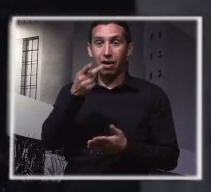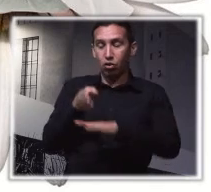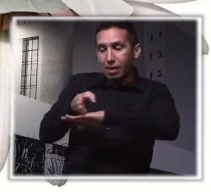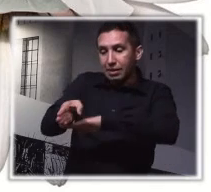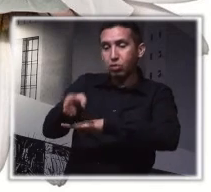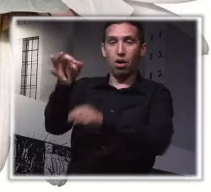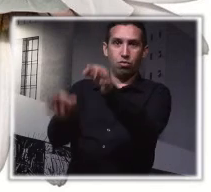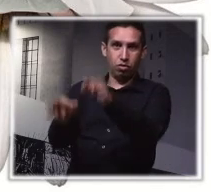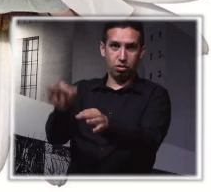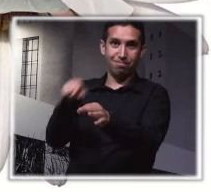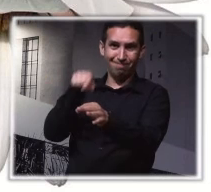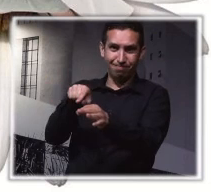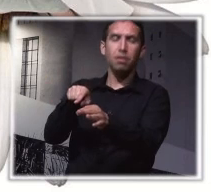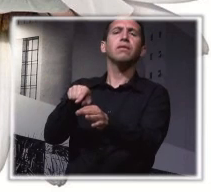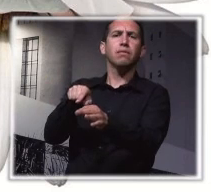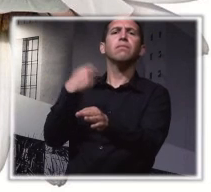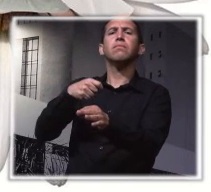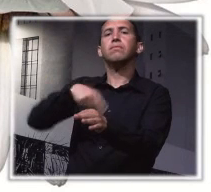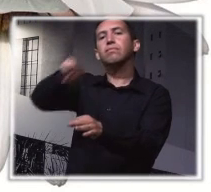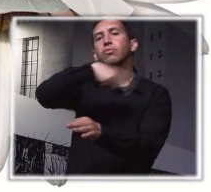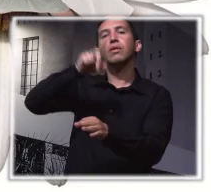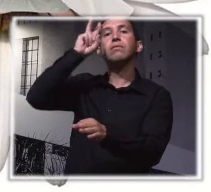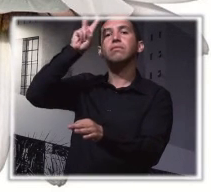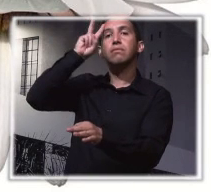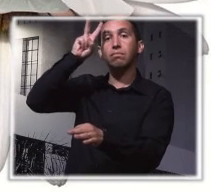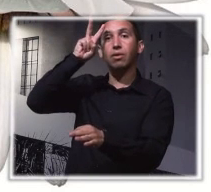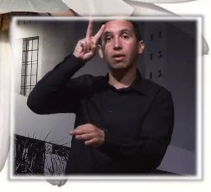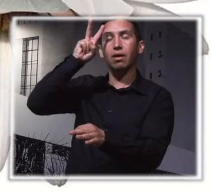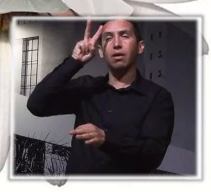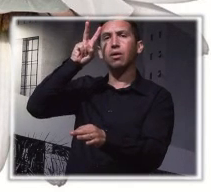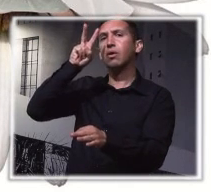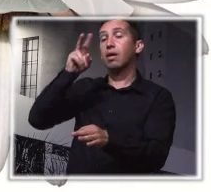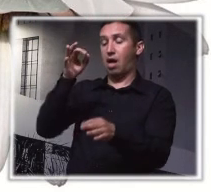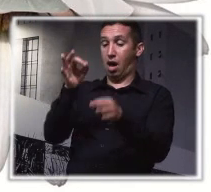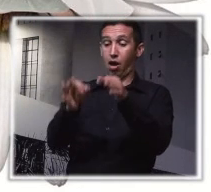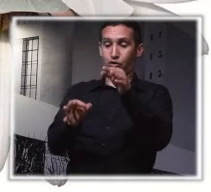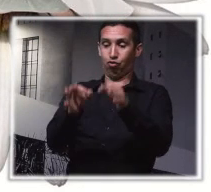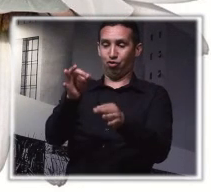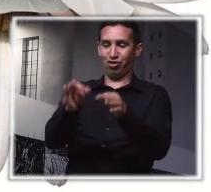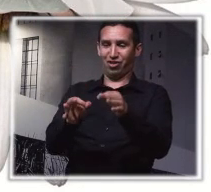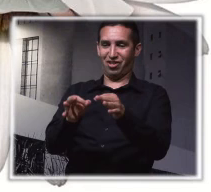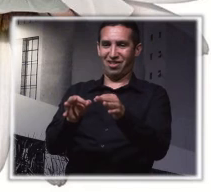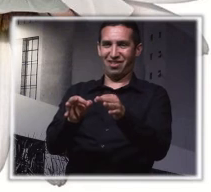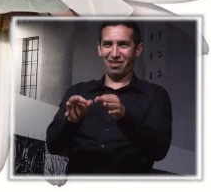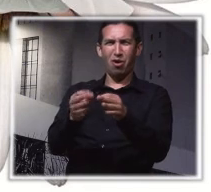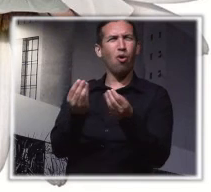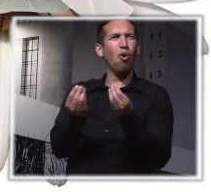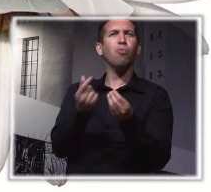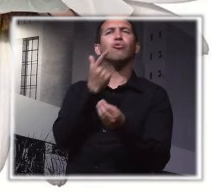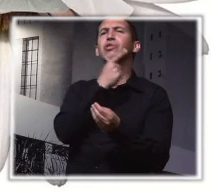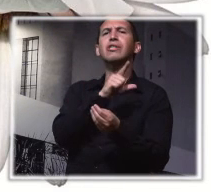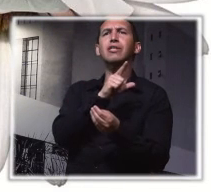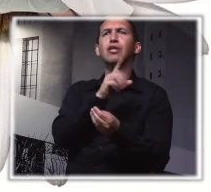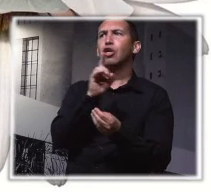justiça, é preciso que nós lembremos que a justiça, esse acesso não é apenas chegar